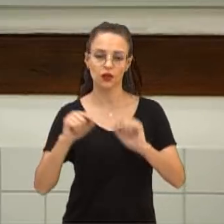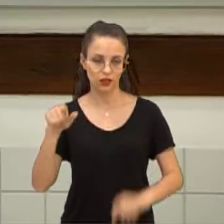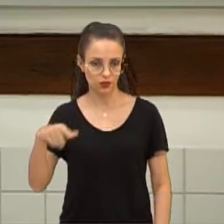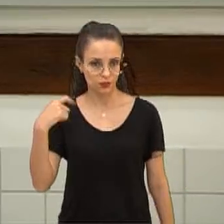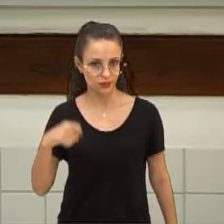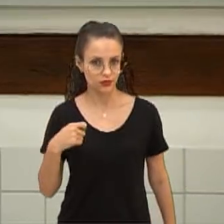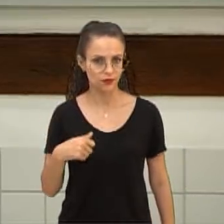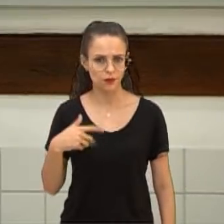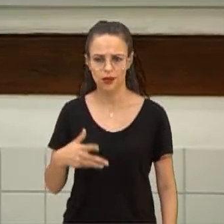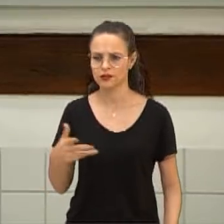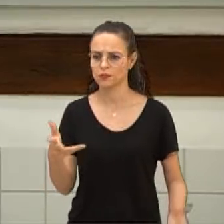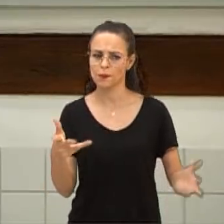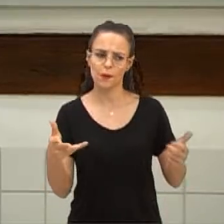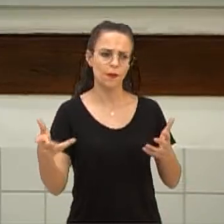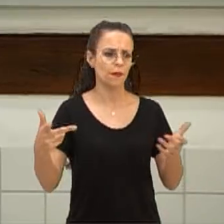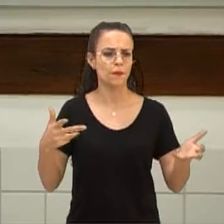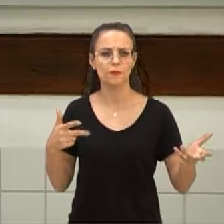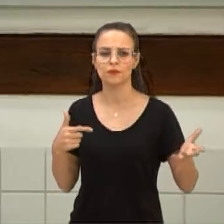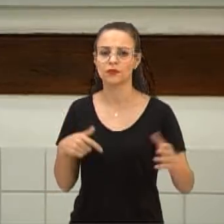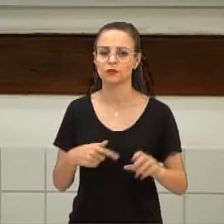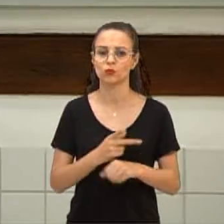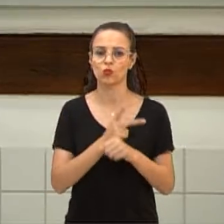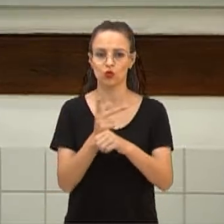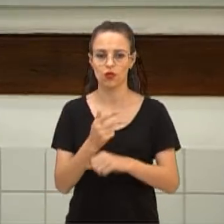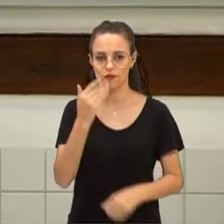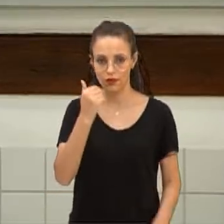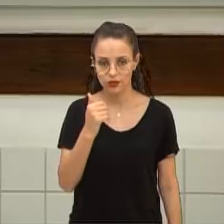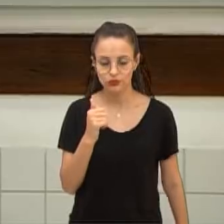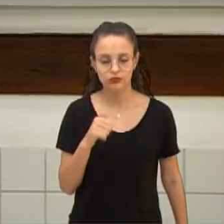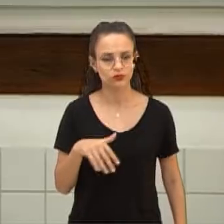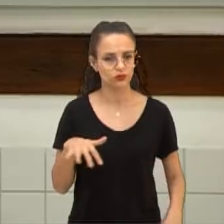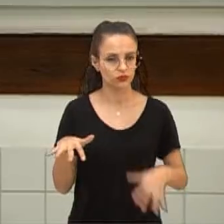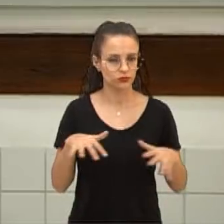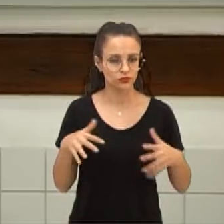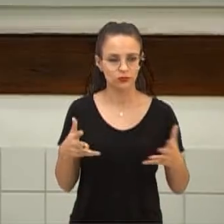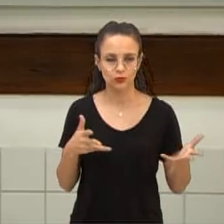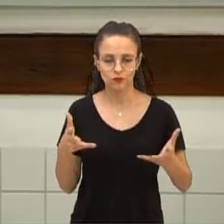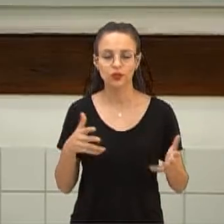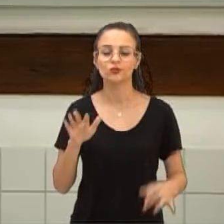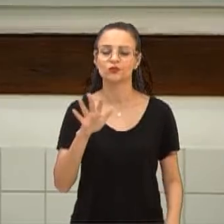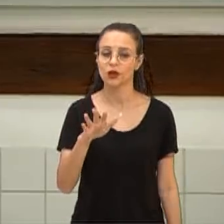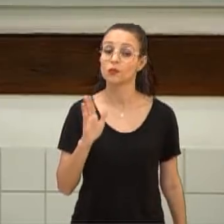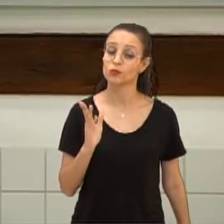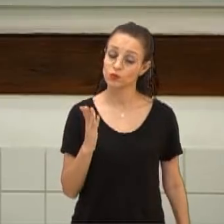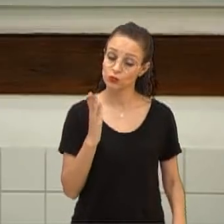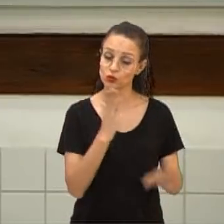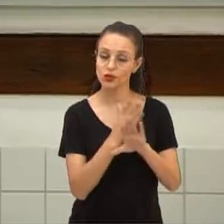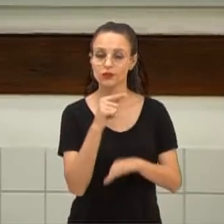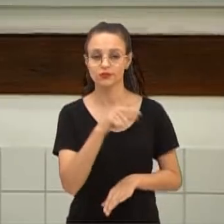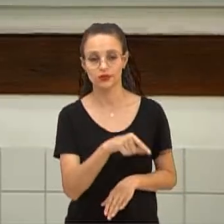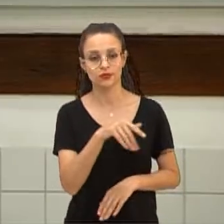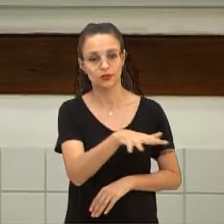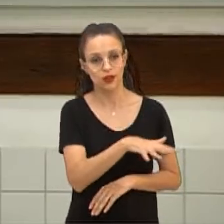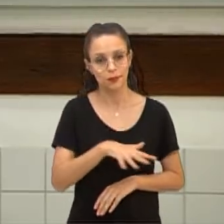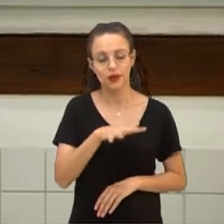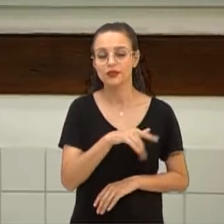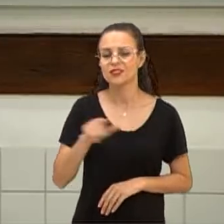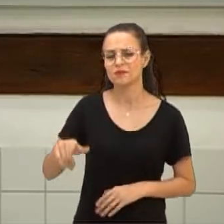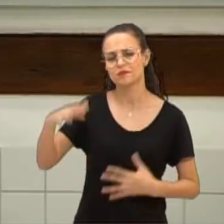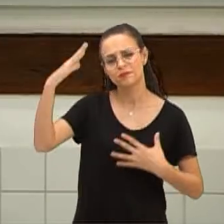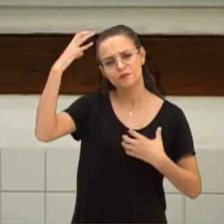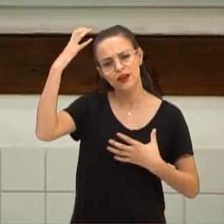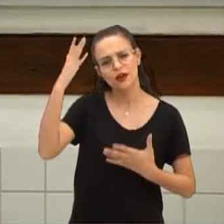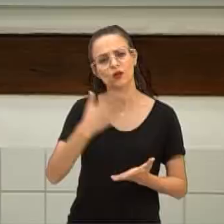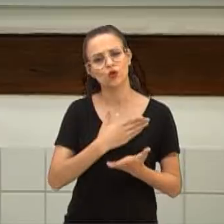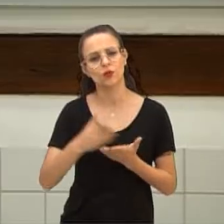mais destreza para achar alimento, para se locomover. Frente a essa exigência do ambiente, o macaco começou a utilizar muito